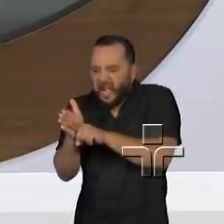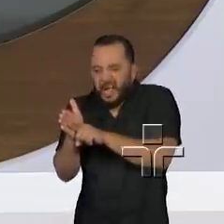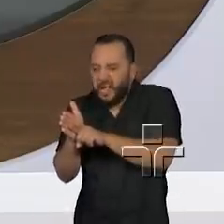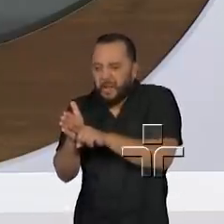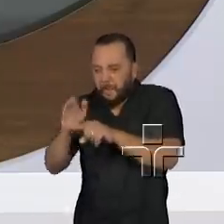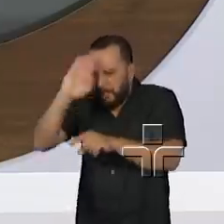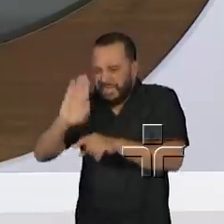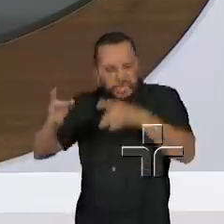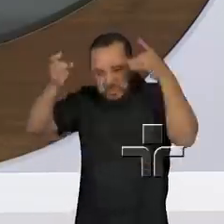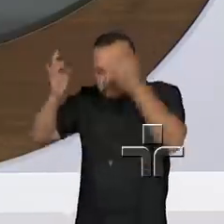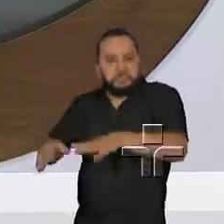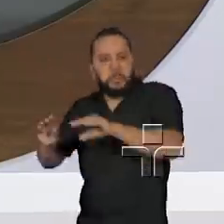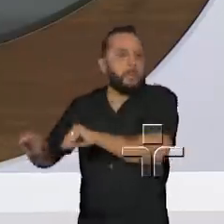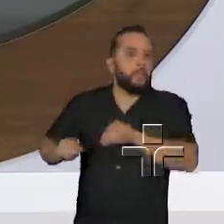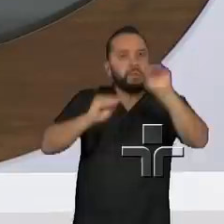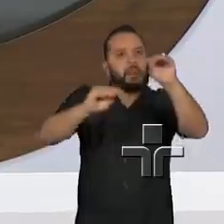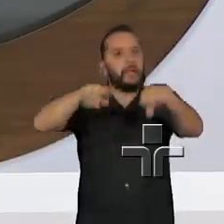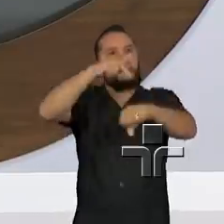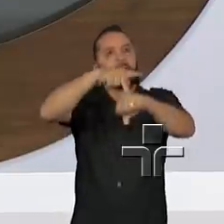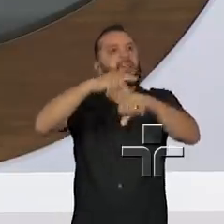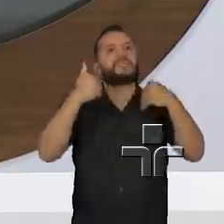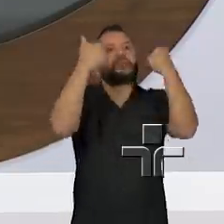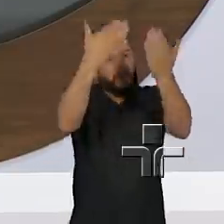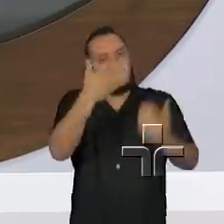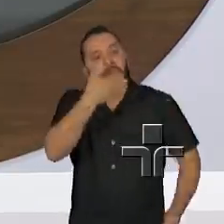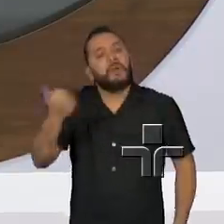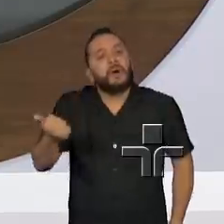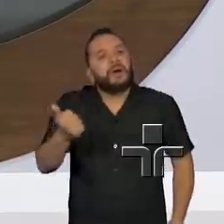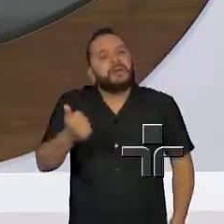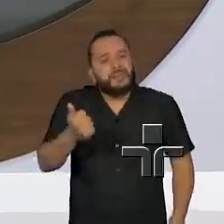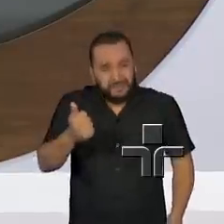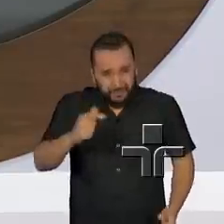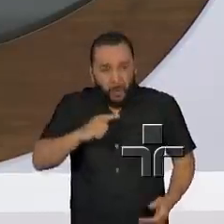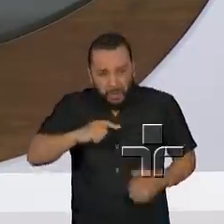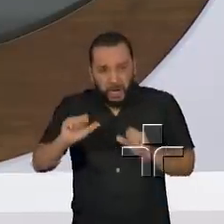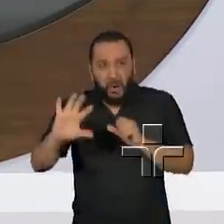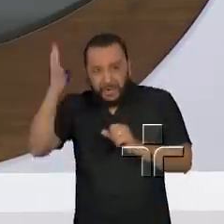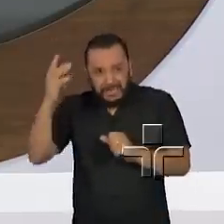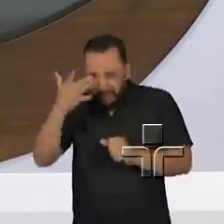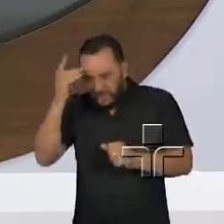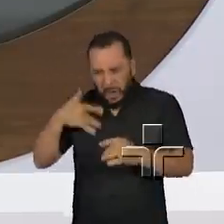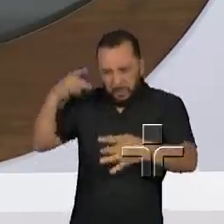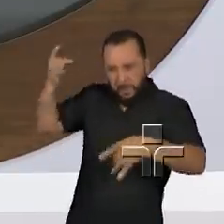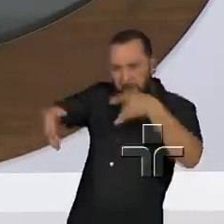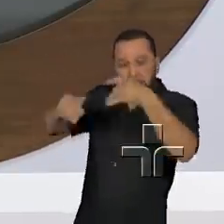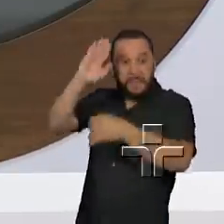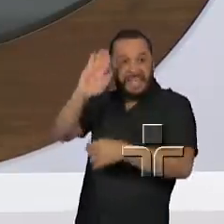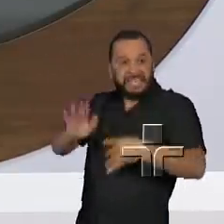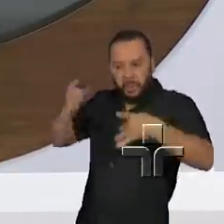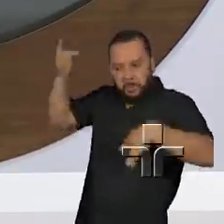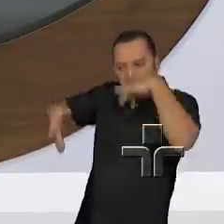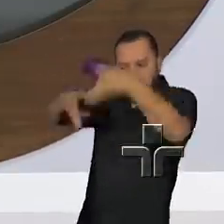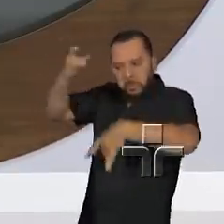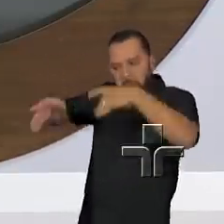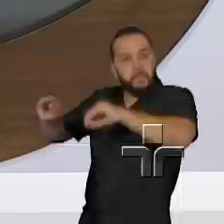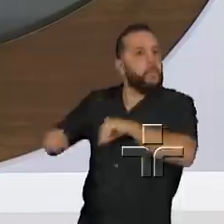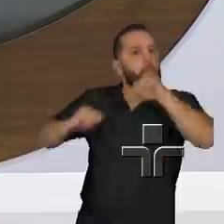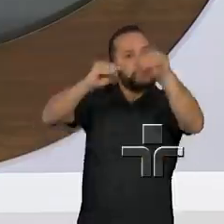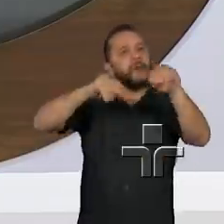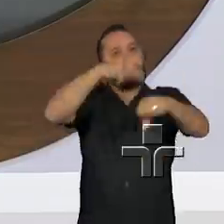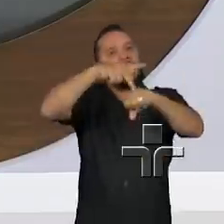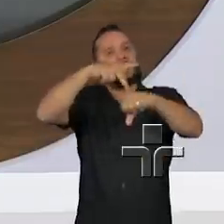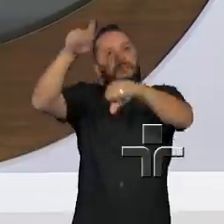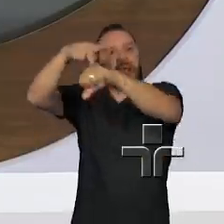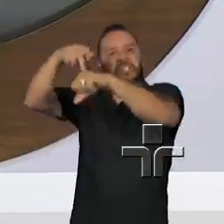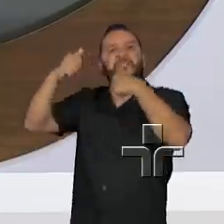pode acontecer? Como é que o senhor vê esse quadro? E qual é o resultado disso para o Brasil no médio prazo, digamos